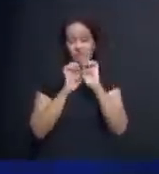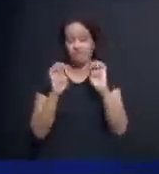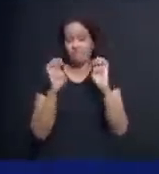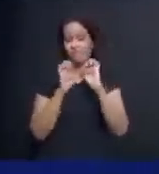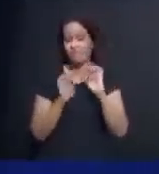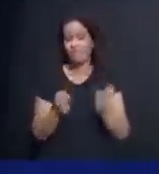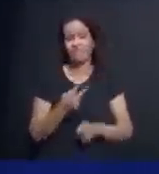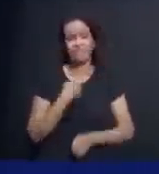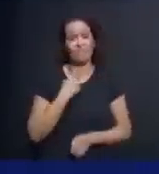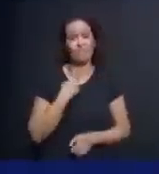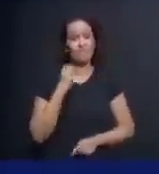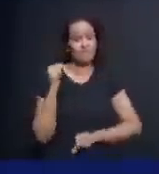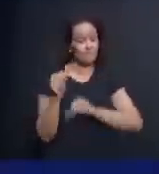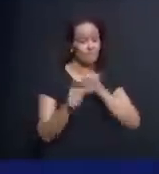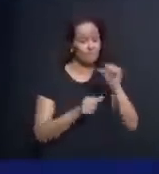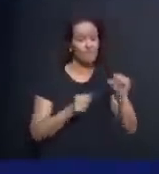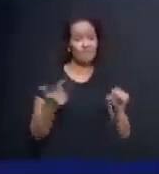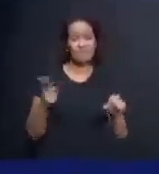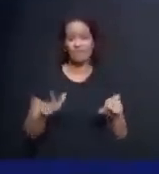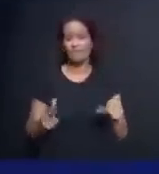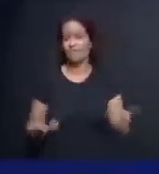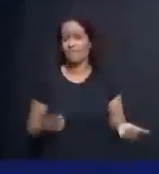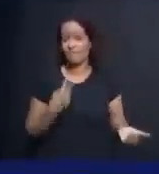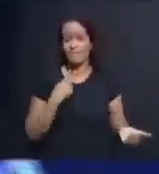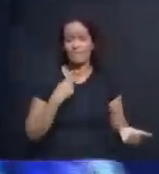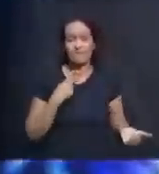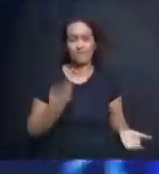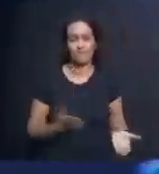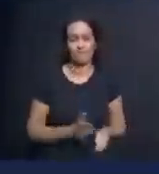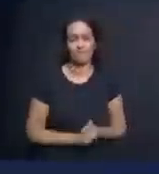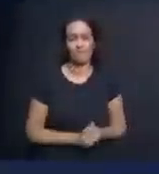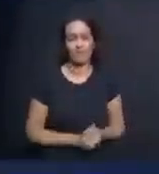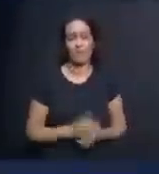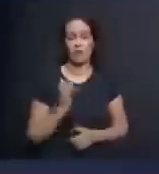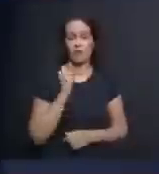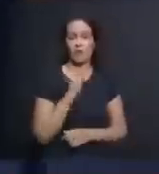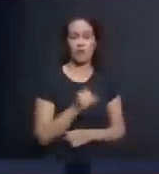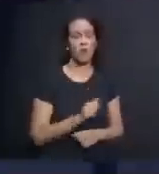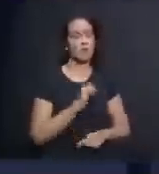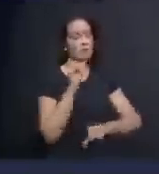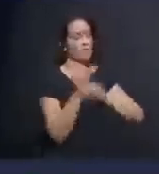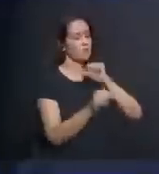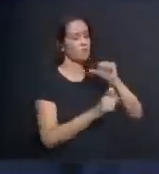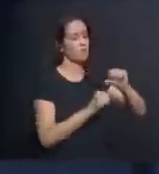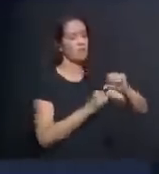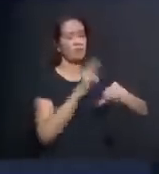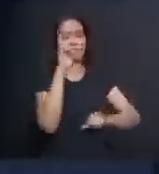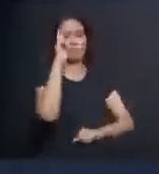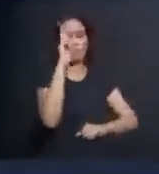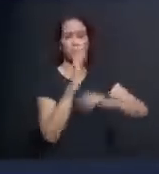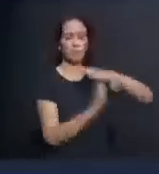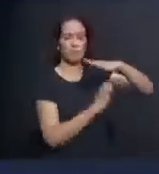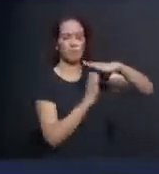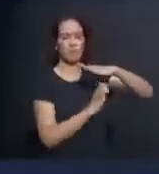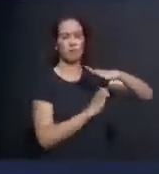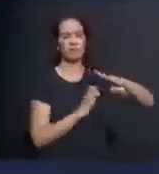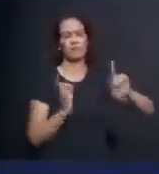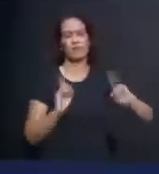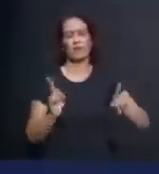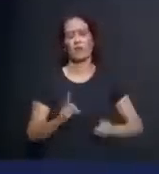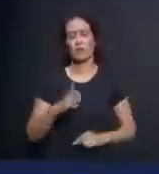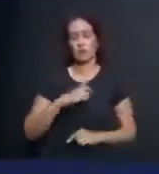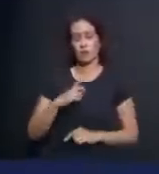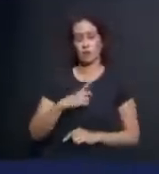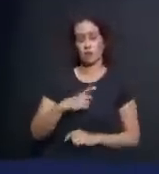Eu não posso virar outra coisa. A pessoa outro dia falou, vira empresário de vez. Mas gente, eu só vendo camisa e tenho